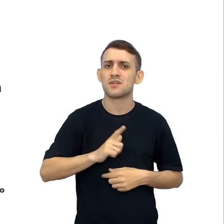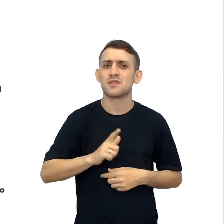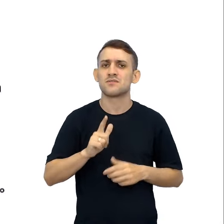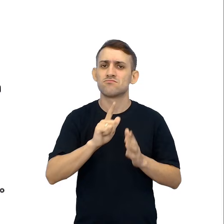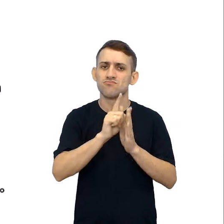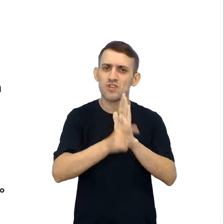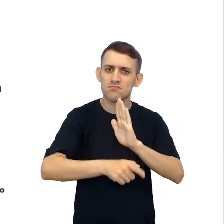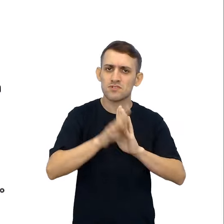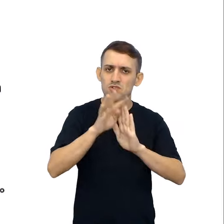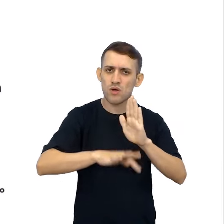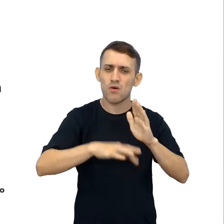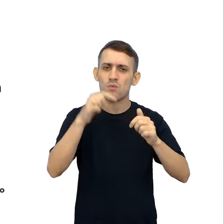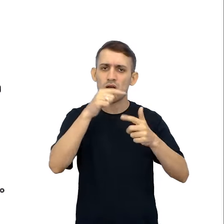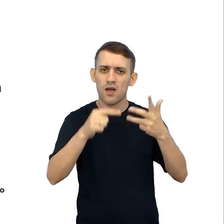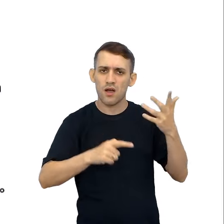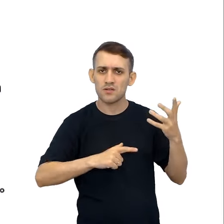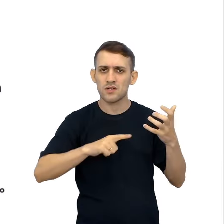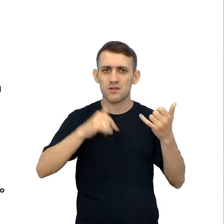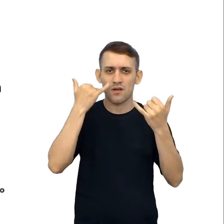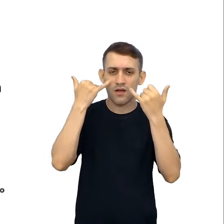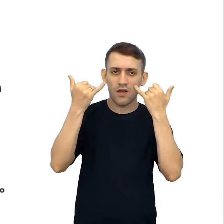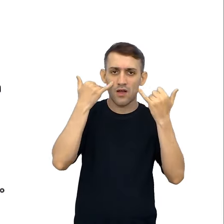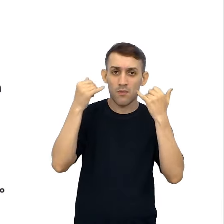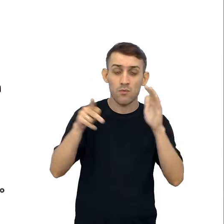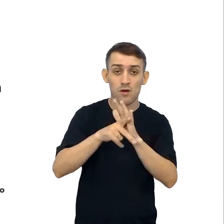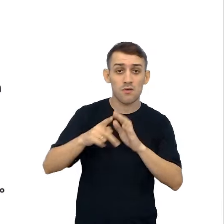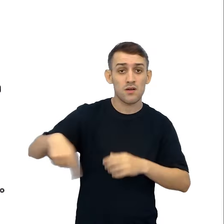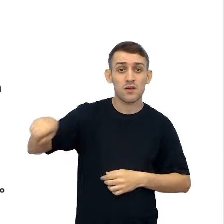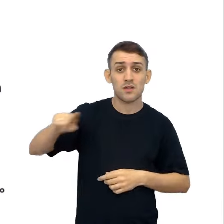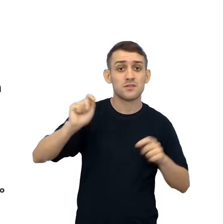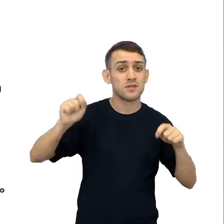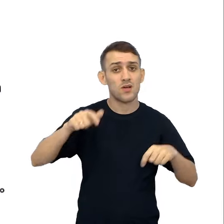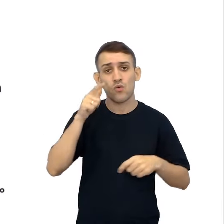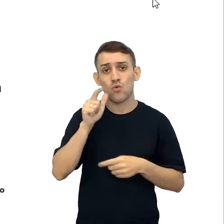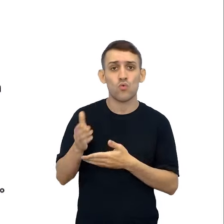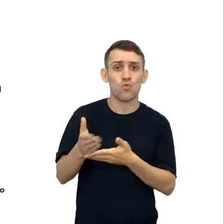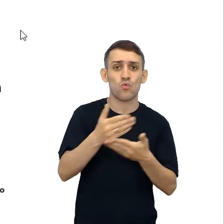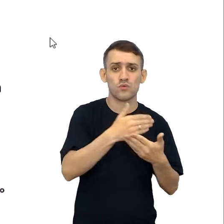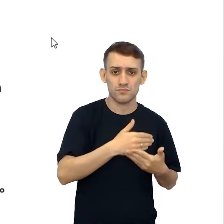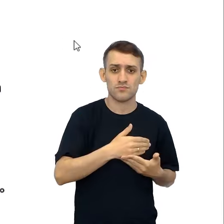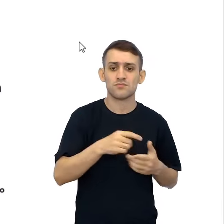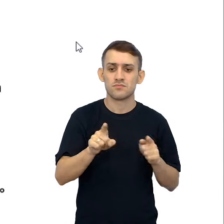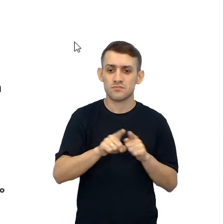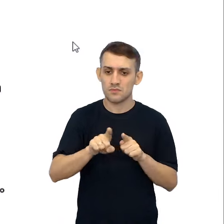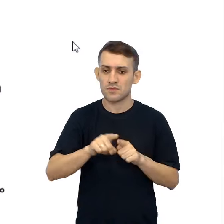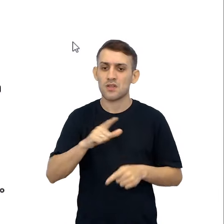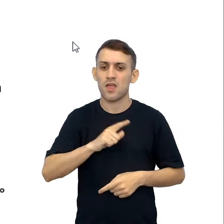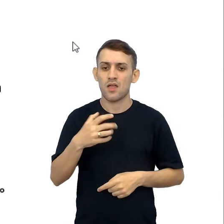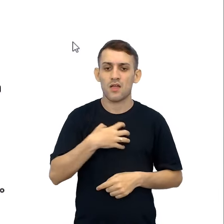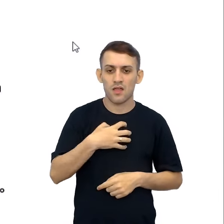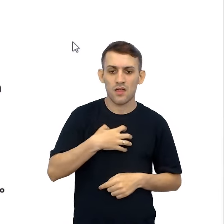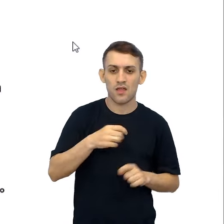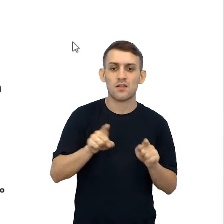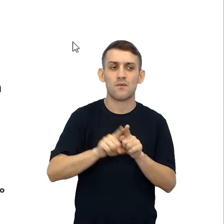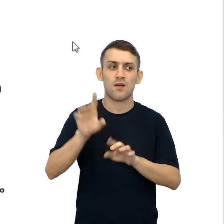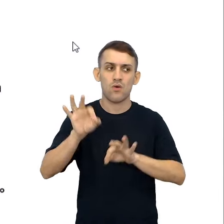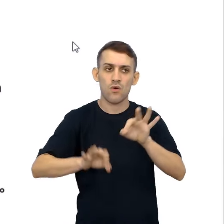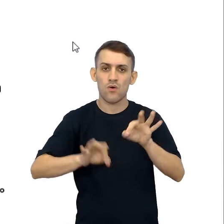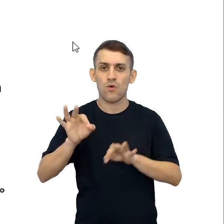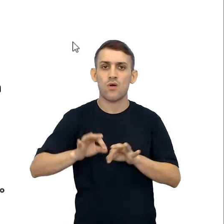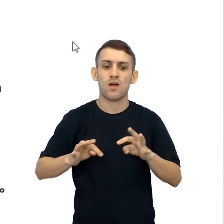gênero textual traz de informação para que eles possam, então, coletar, extrair sentidos e